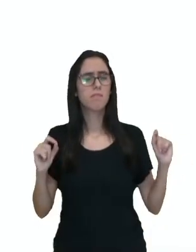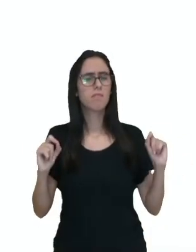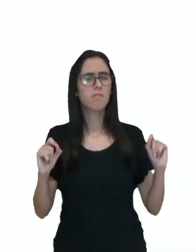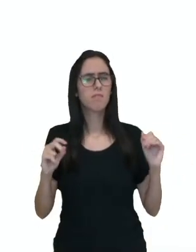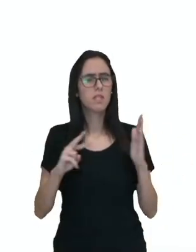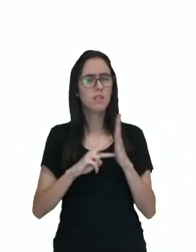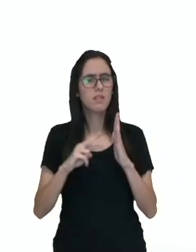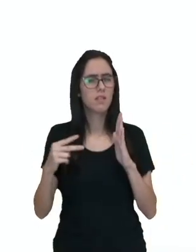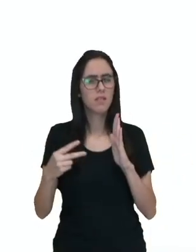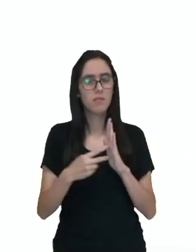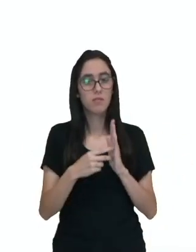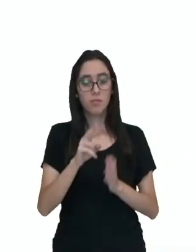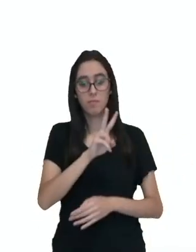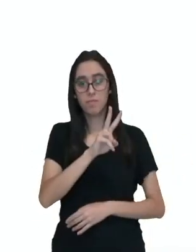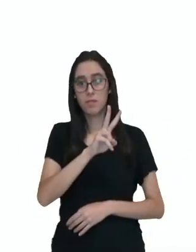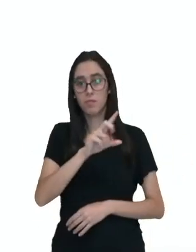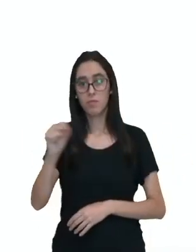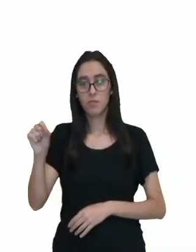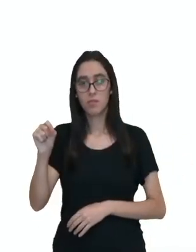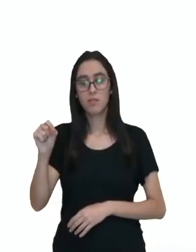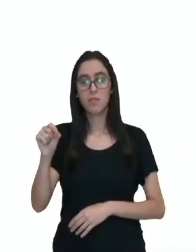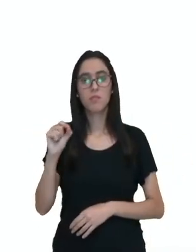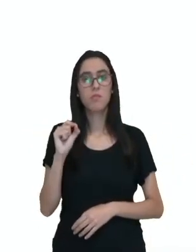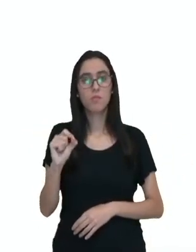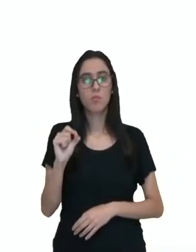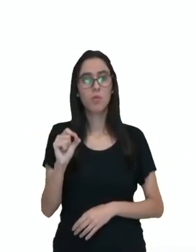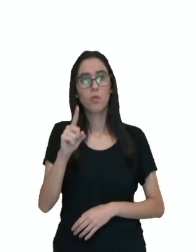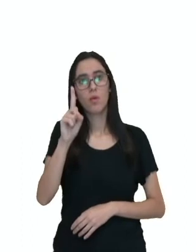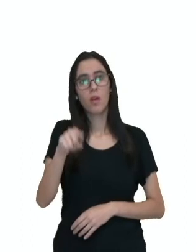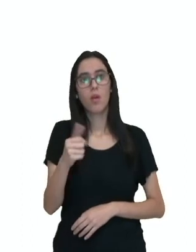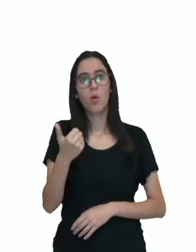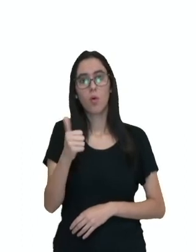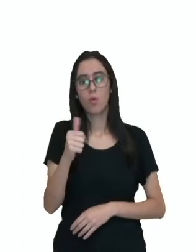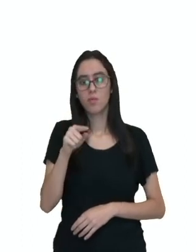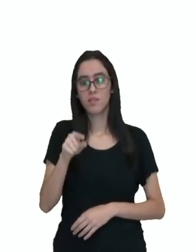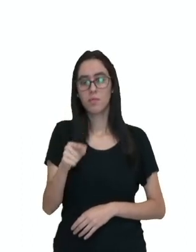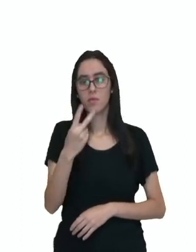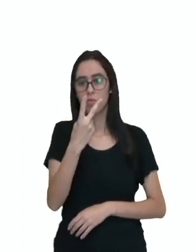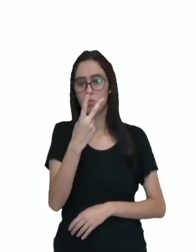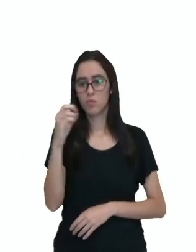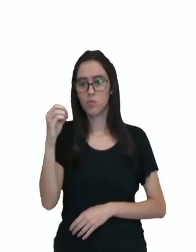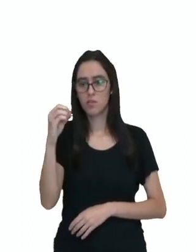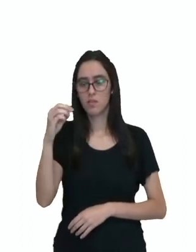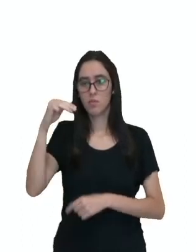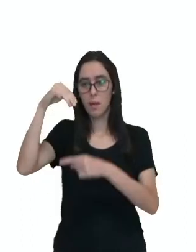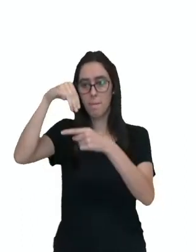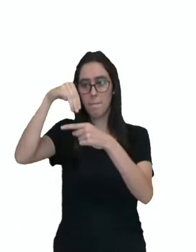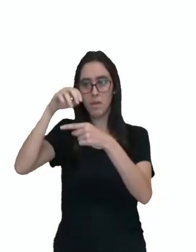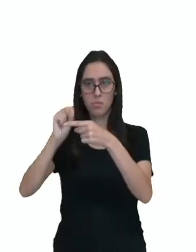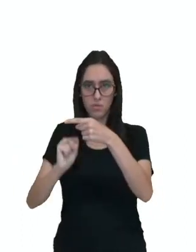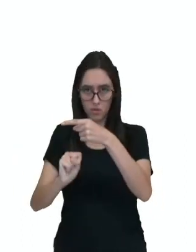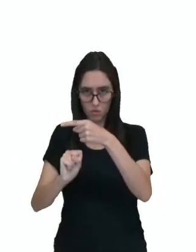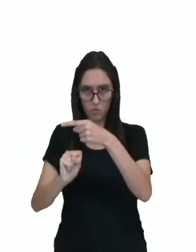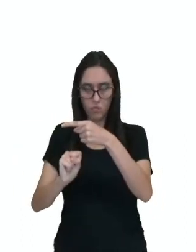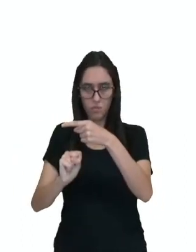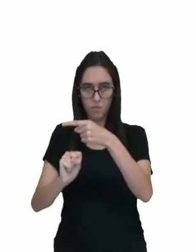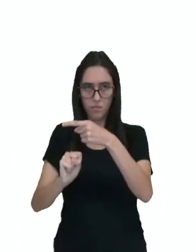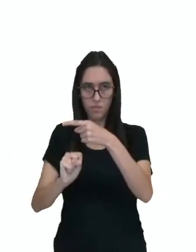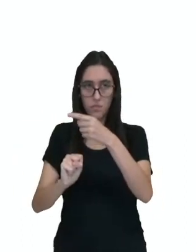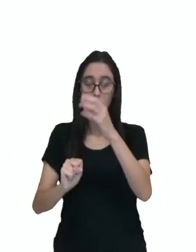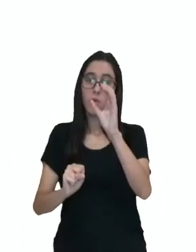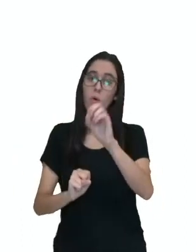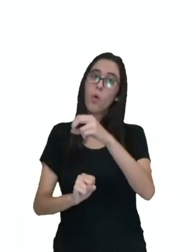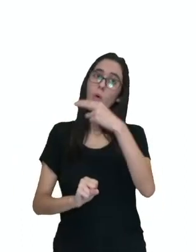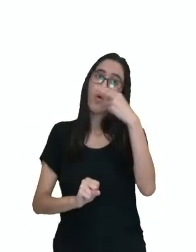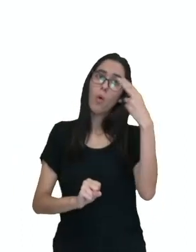tenho, né? Que a velocidade nesse caso seria de 11.200 metros por segundo ou